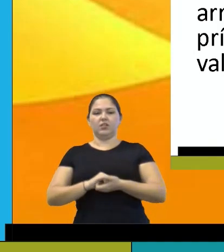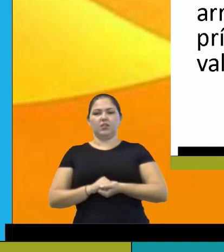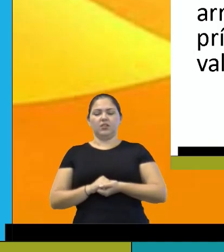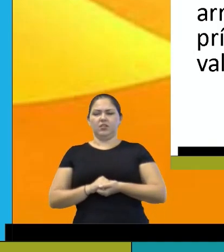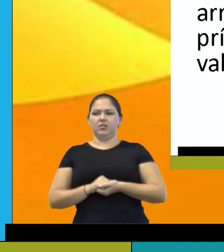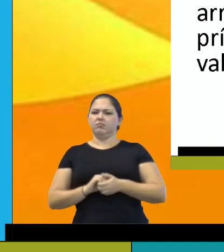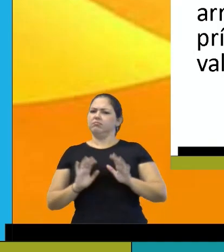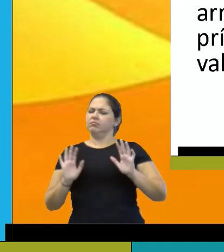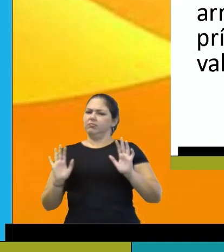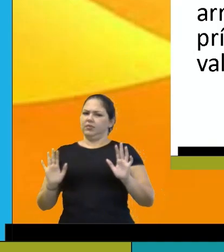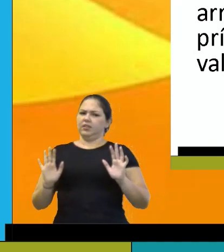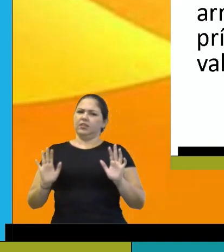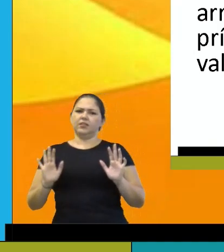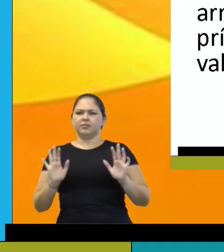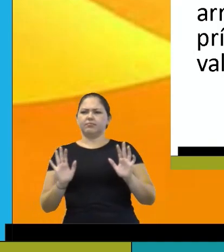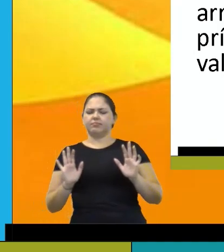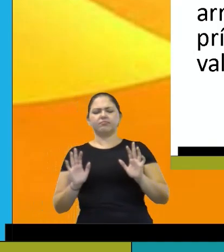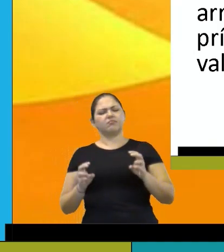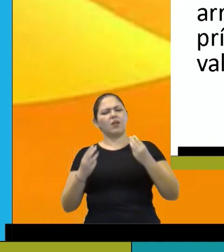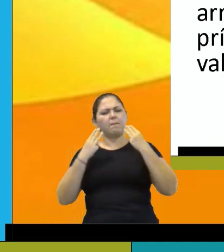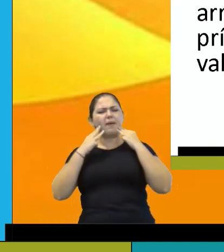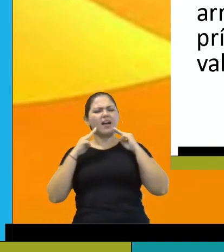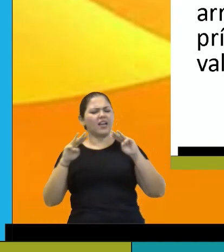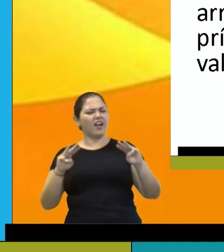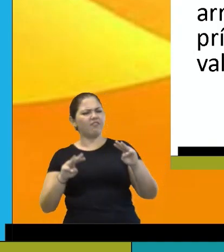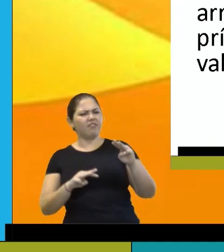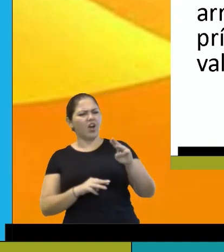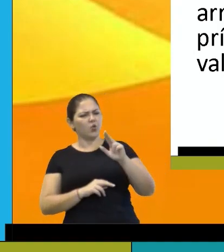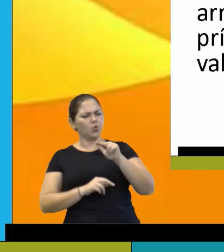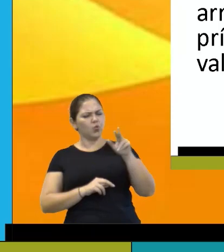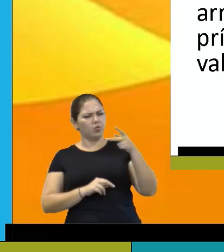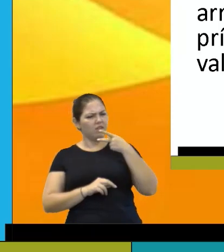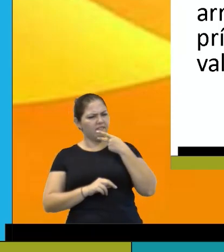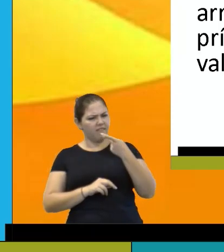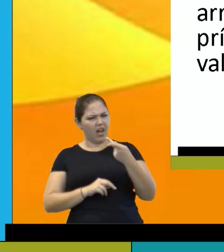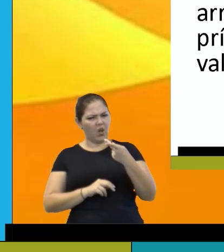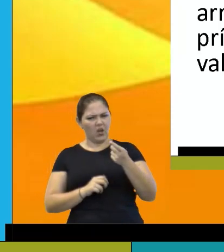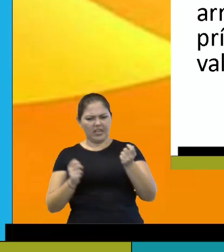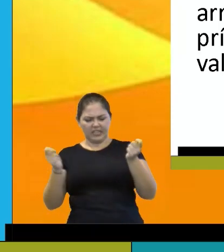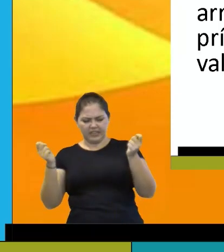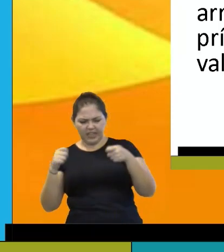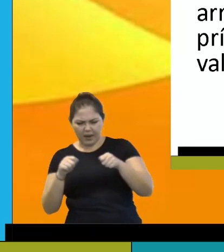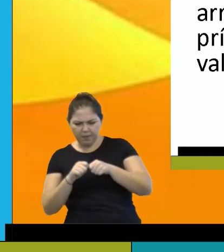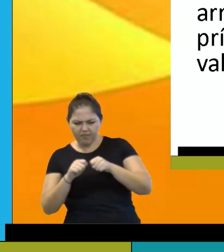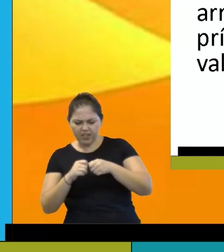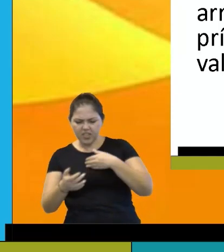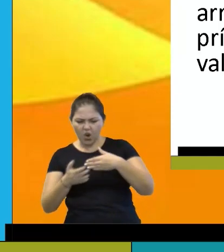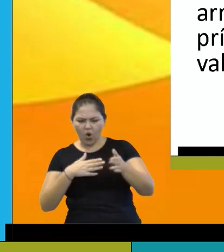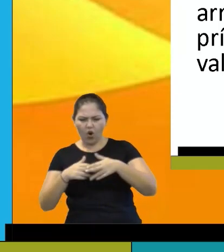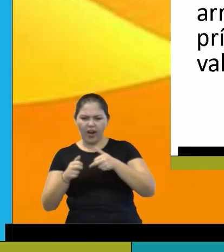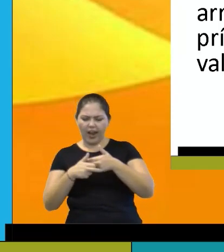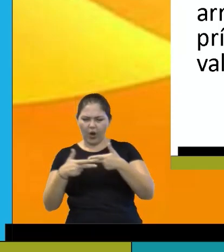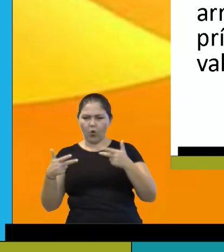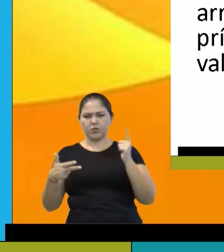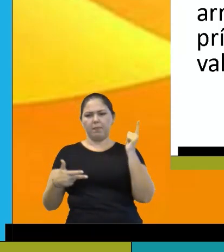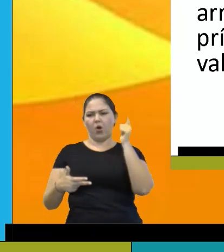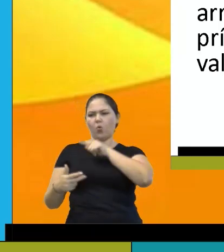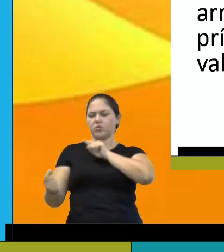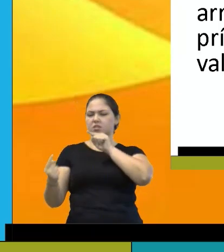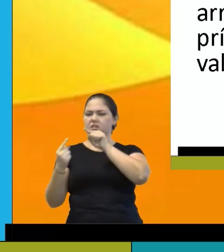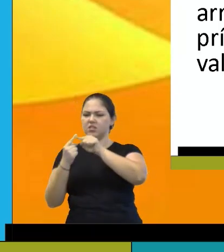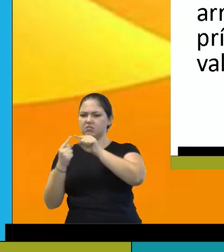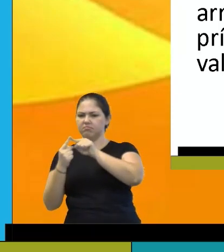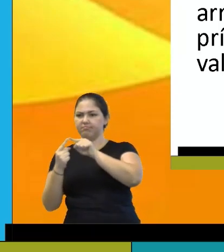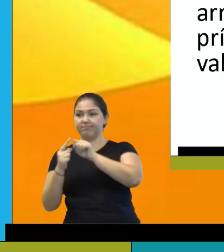Maquiavel nunca disse, se ele nunca escreveu, se não está em nenhuma de suas obras, por que atribuem a ele? Por conta da